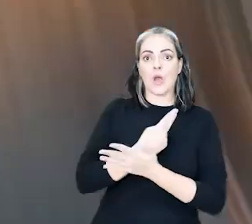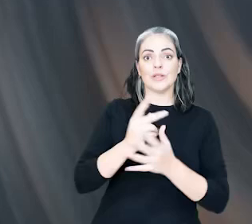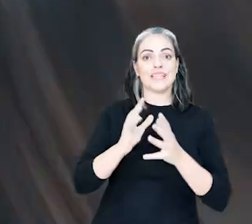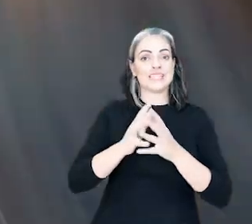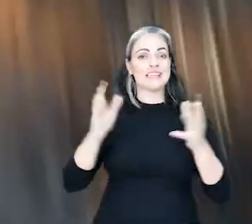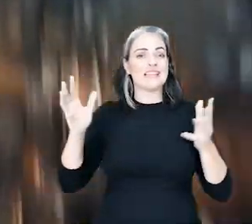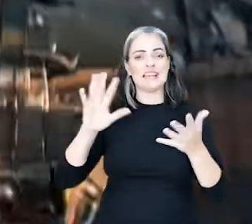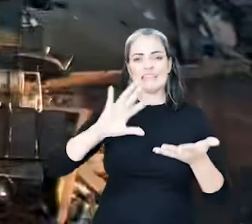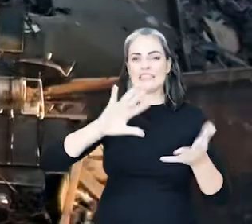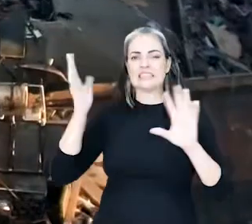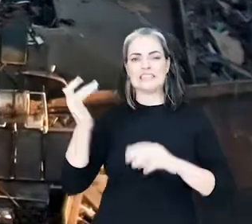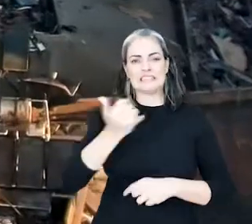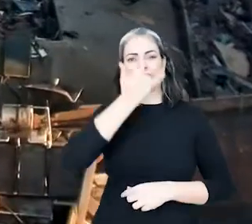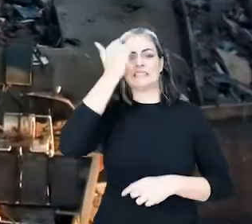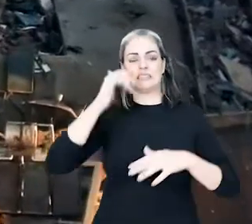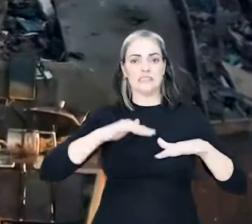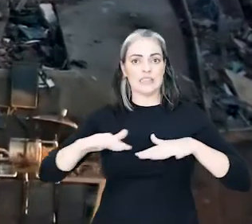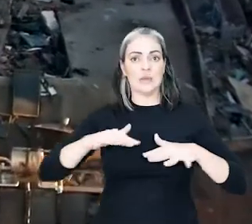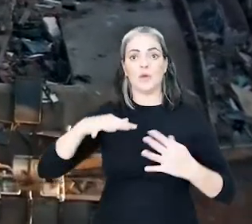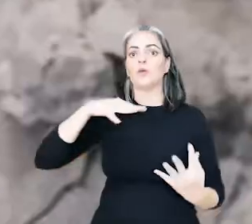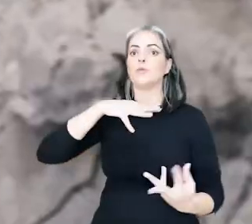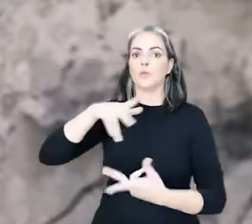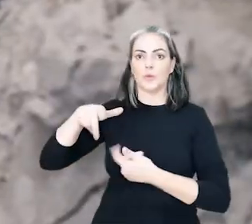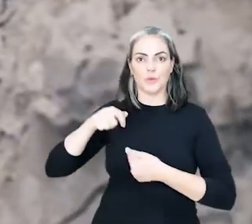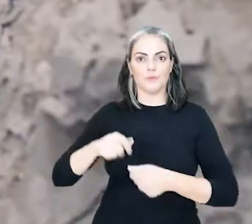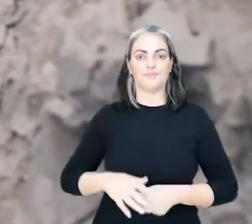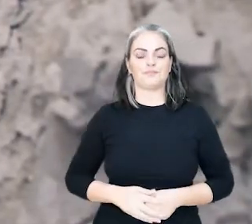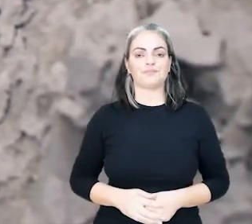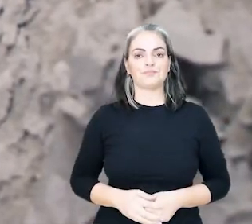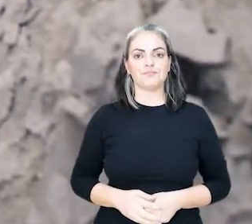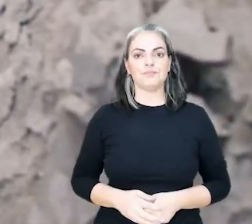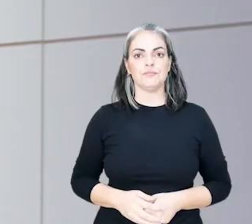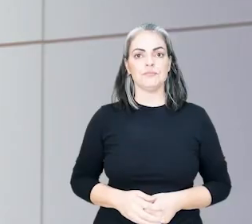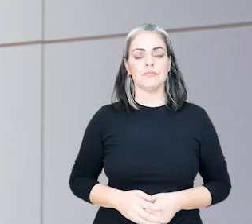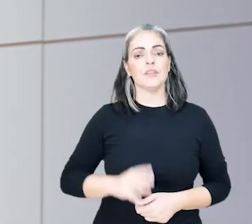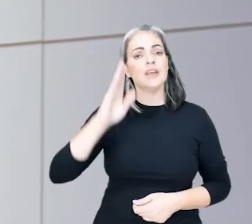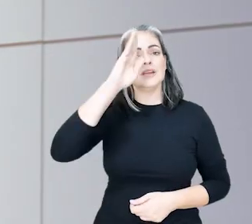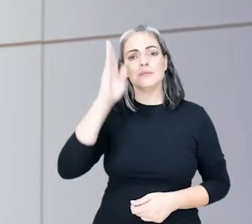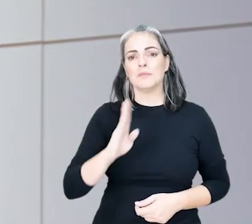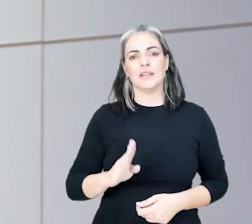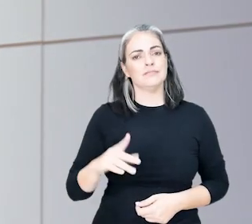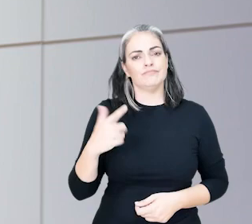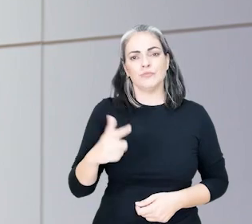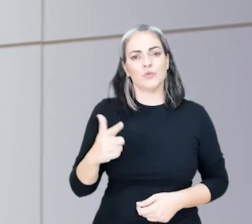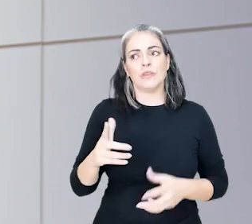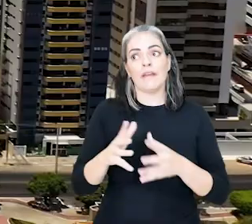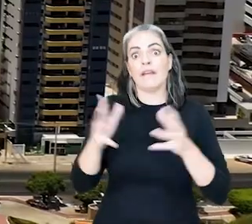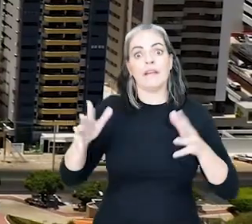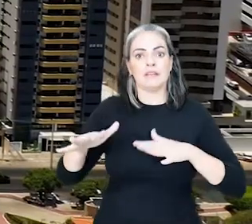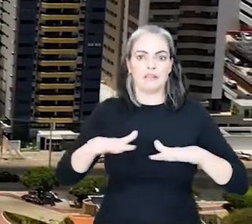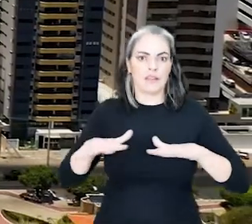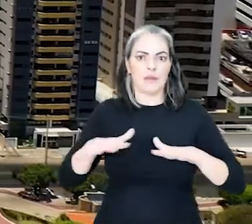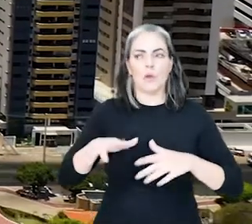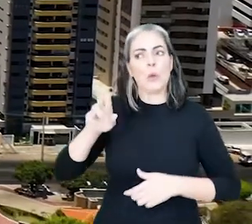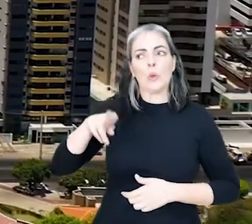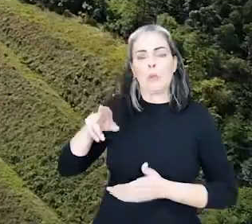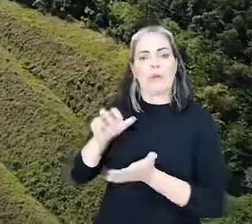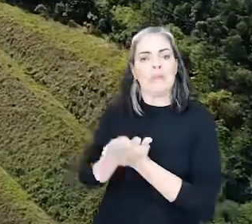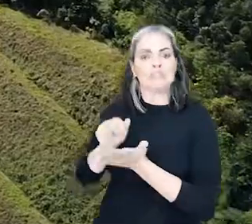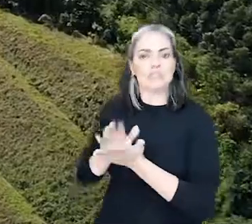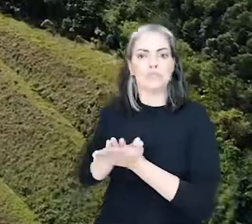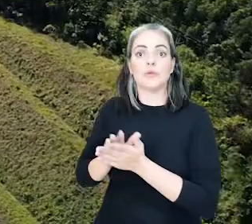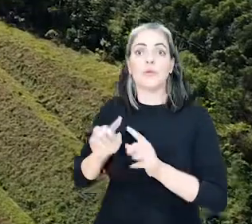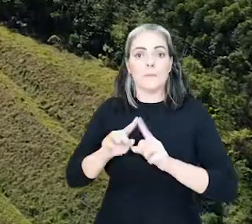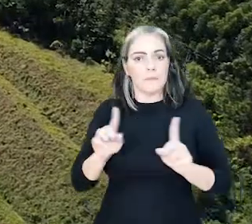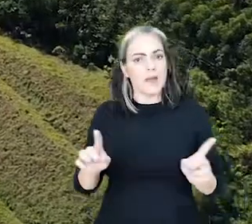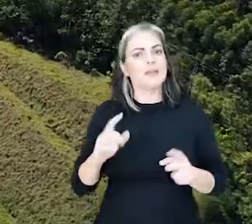são afetadas por grandes desastres de terremotos no mundo. Embora no Brasil não tenhamos grandes terremotos que já